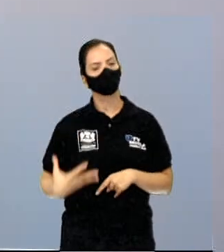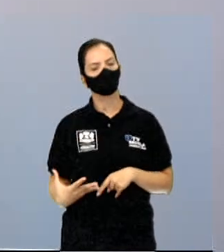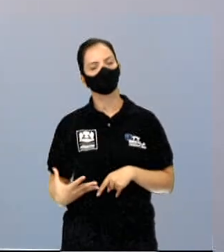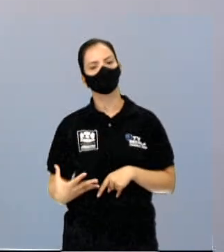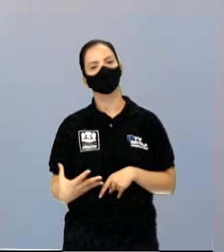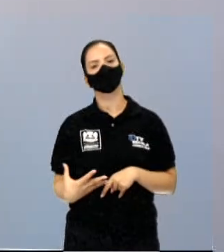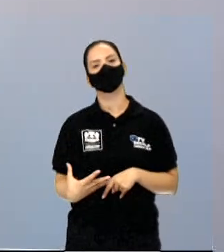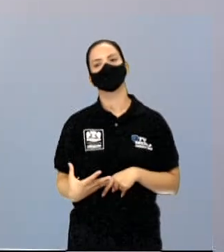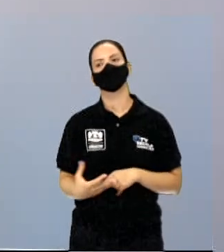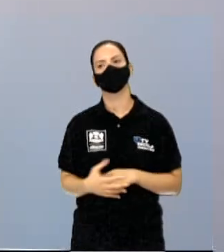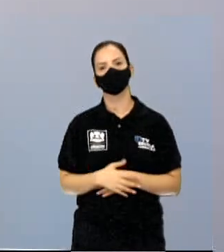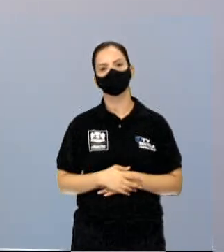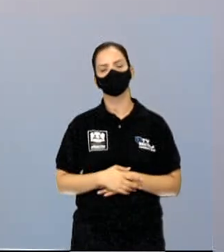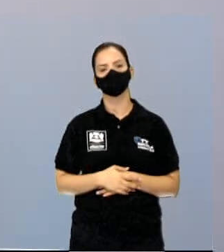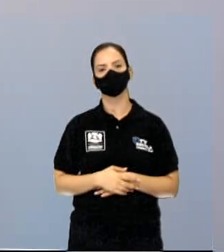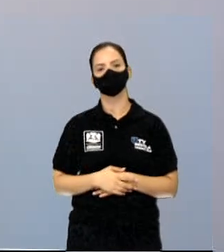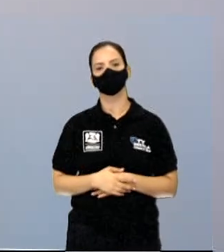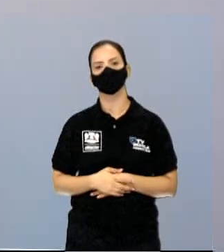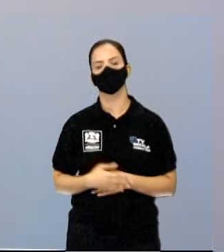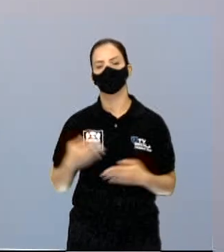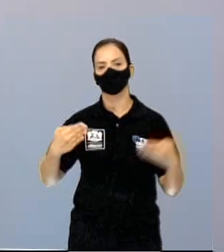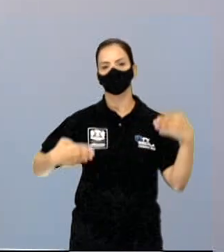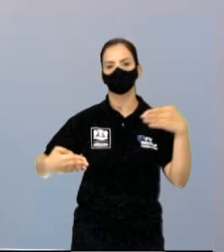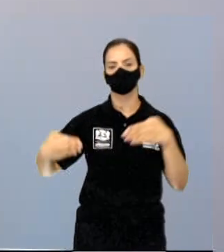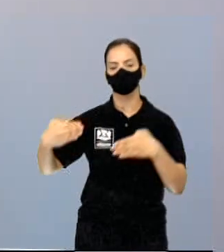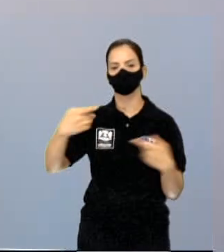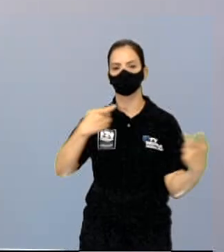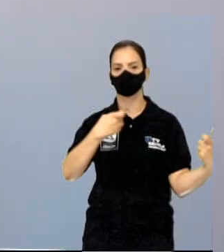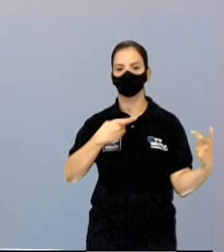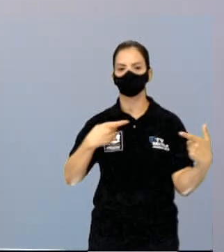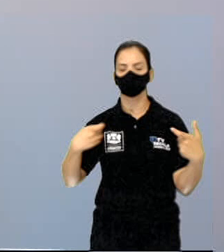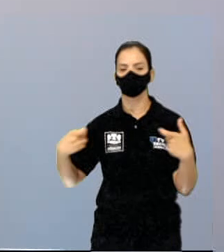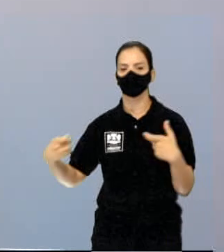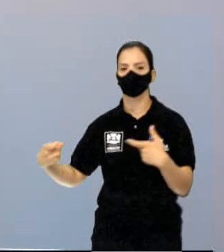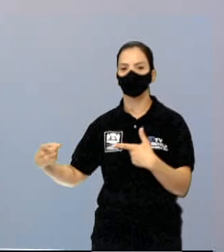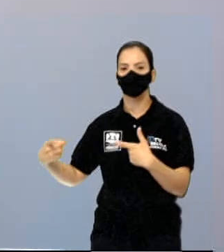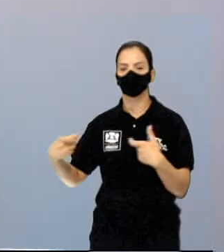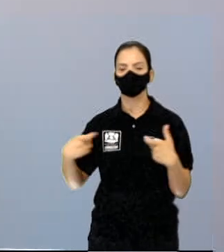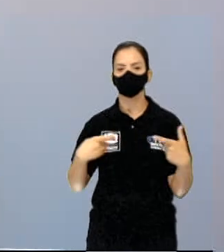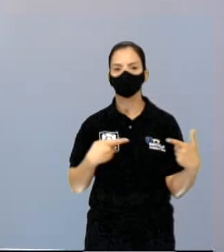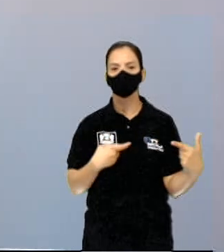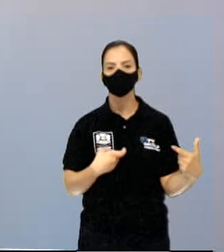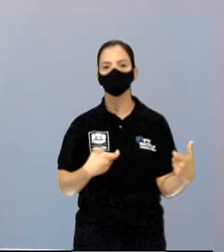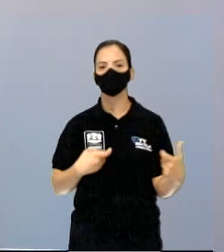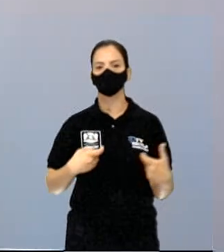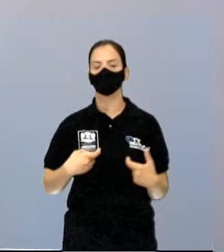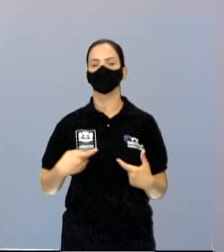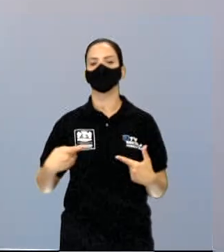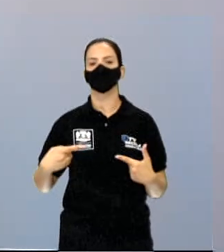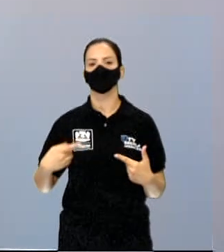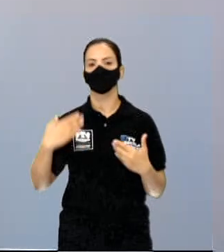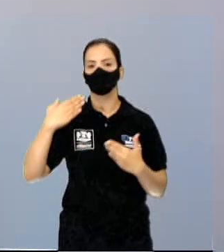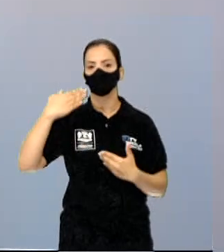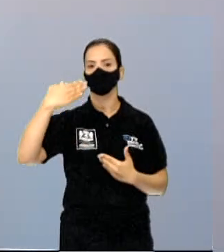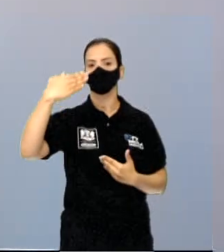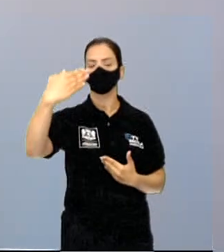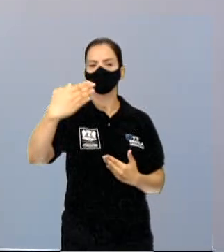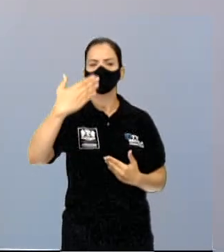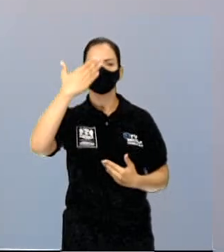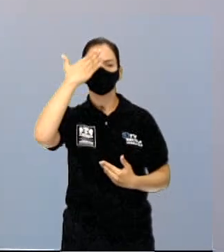que eles participavam de algum tipo de guerra ou conflito, eles sempre estavam ali à frente, porque as táticas